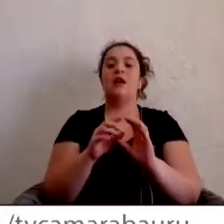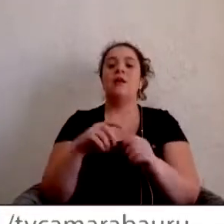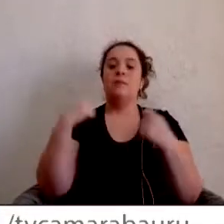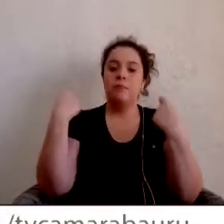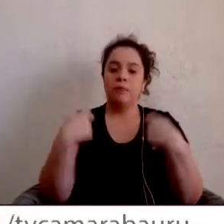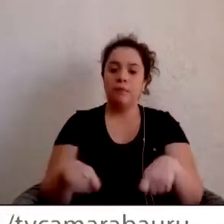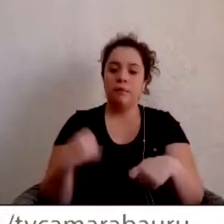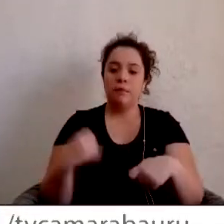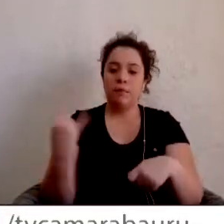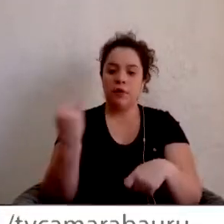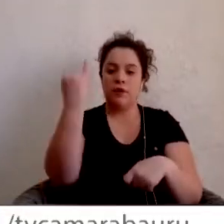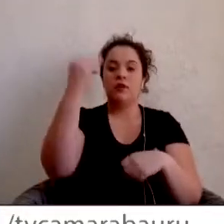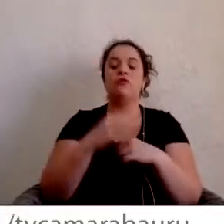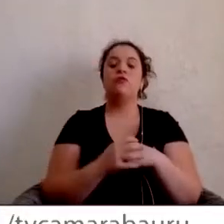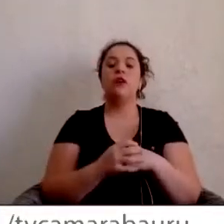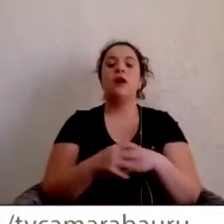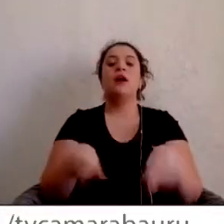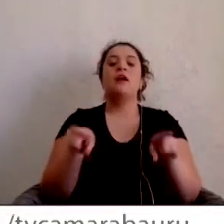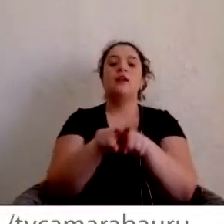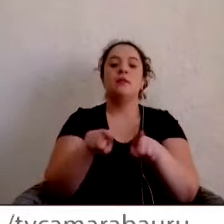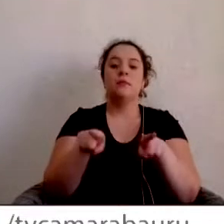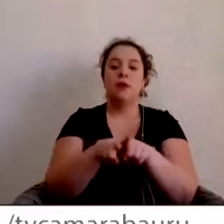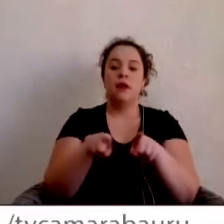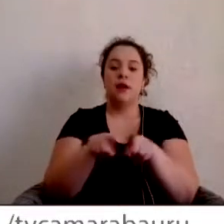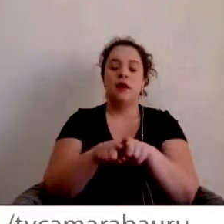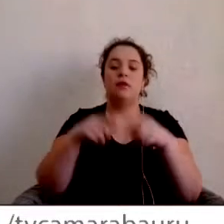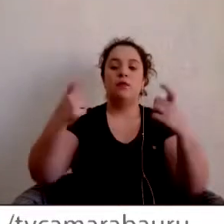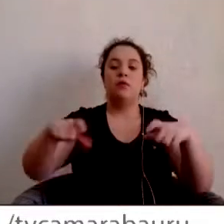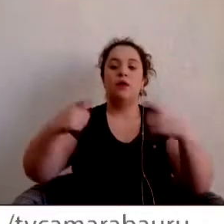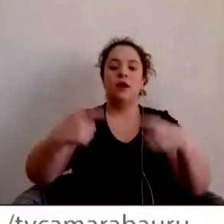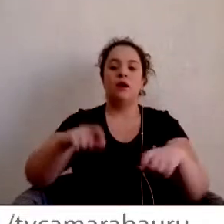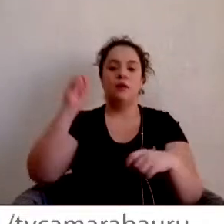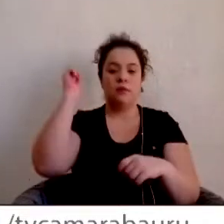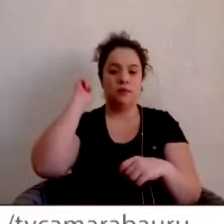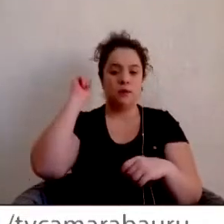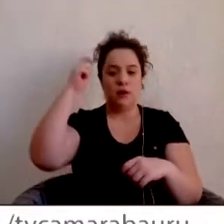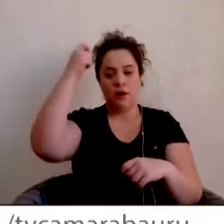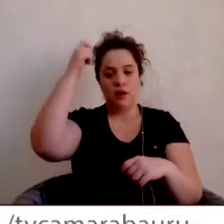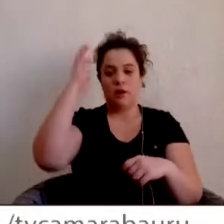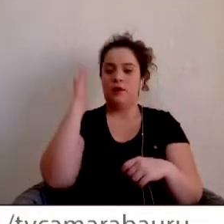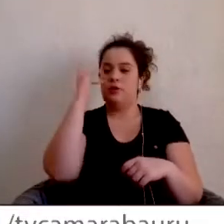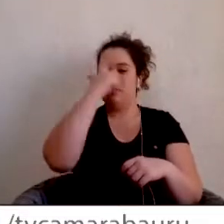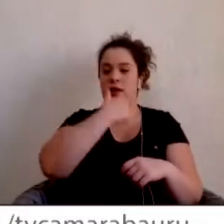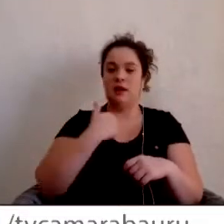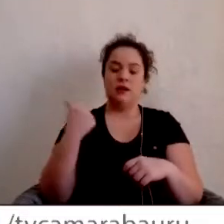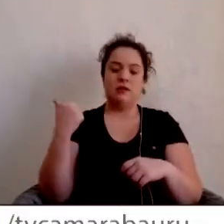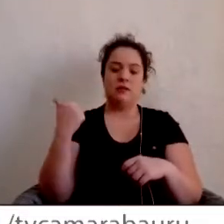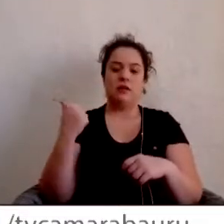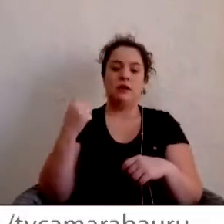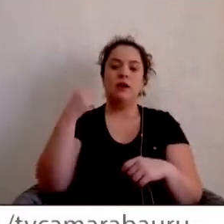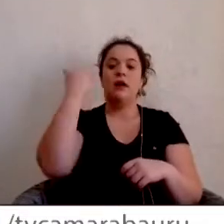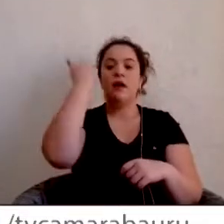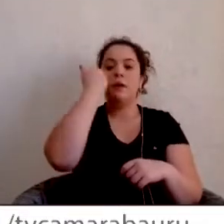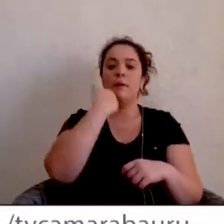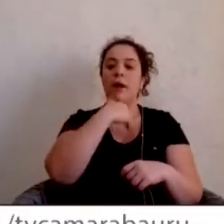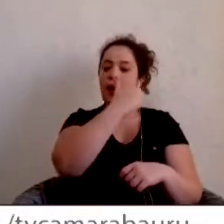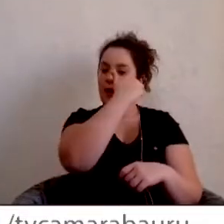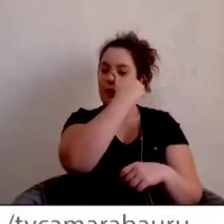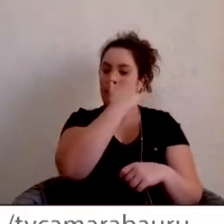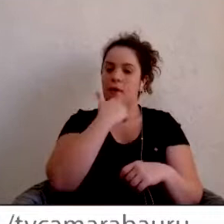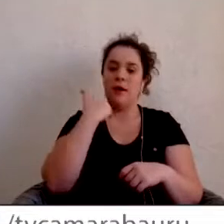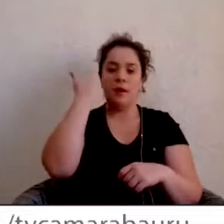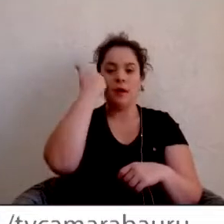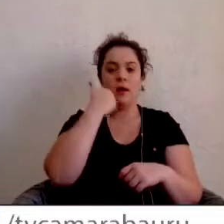de beleza e barbearias e tornou como atividades essenciais academias em